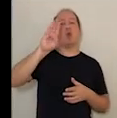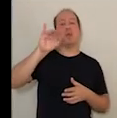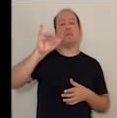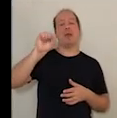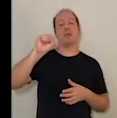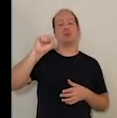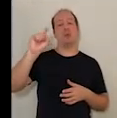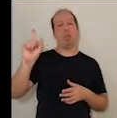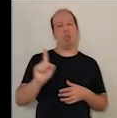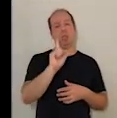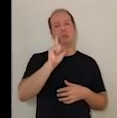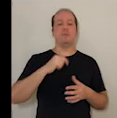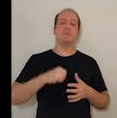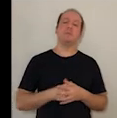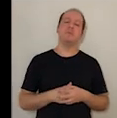Corbaccio entrando.